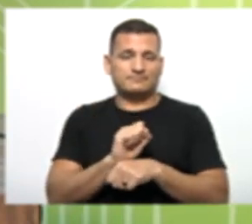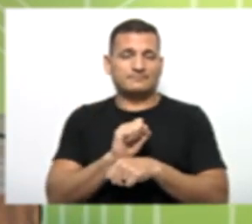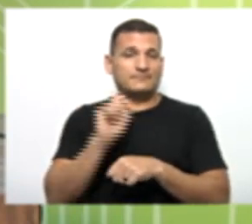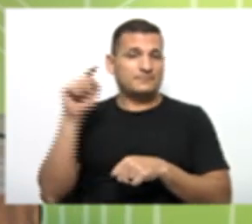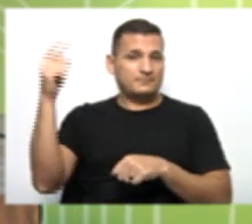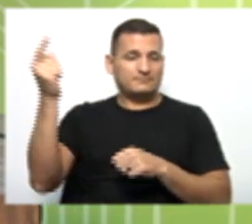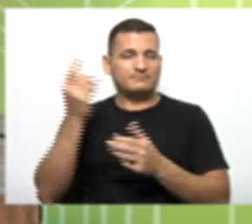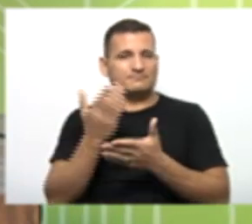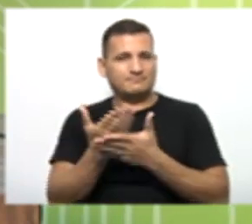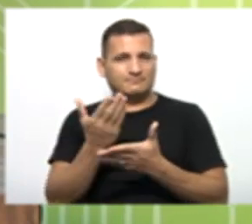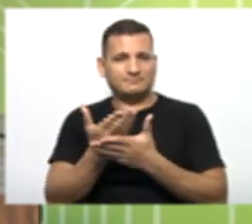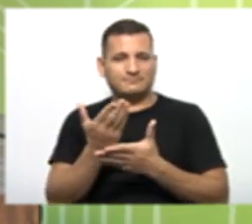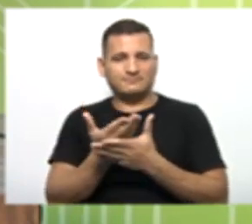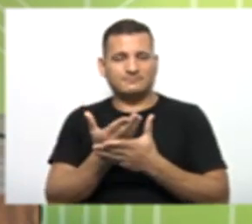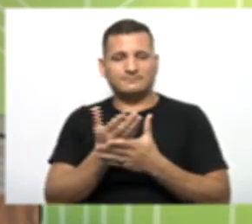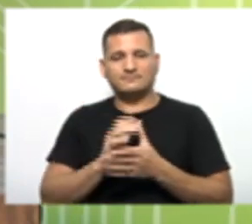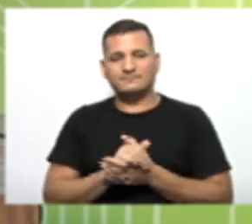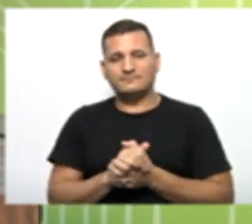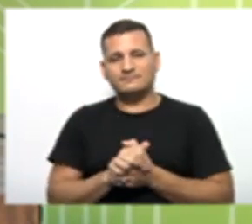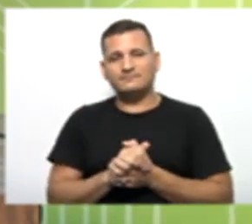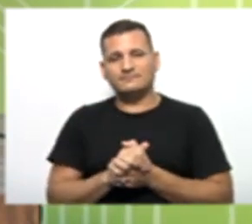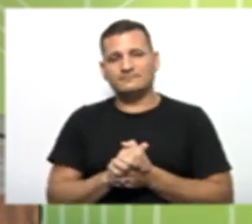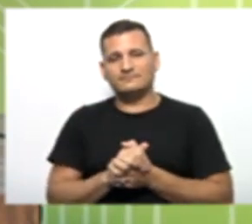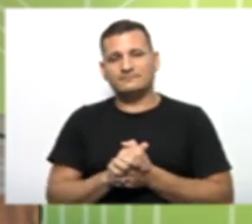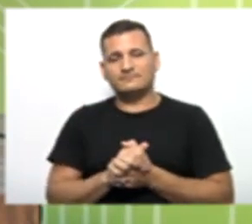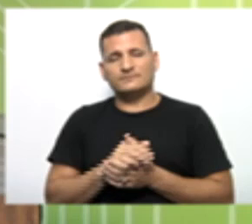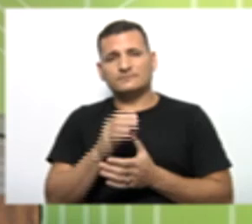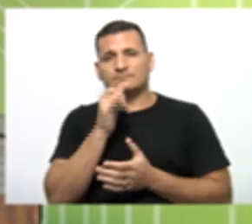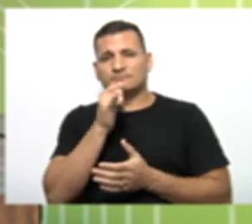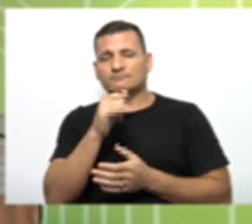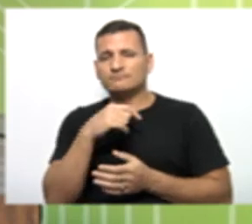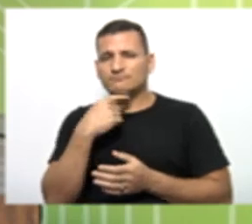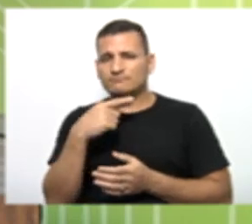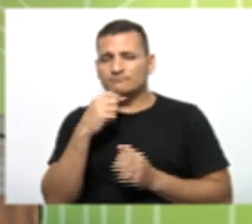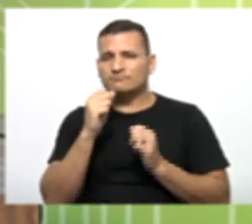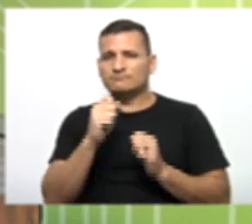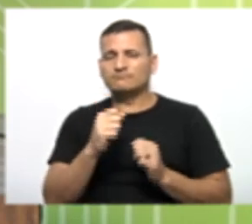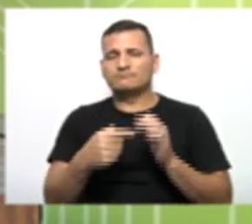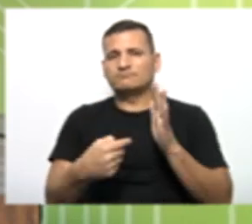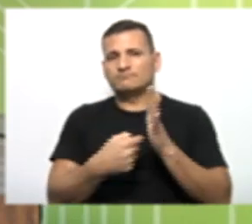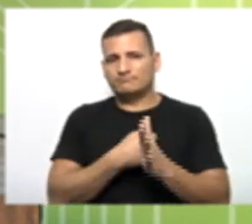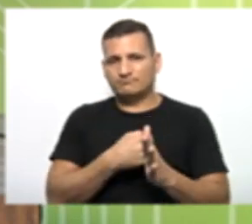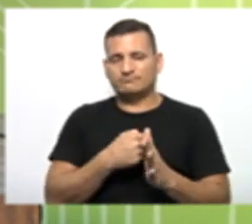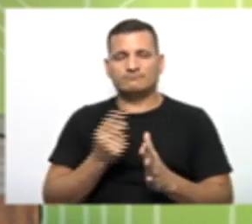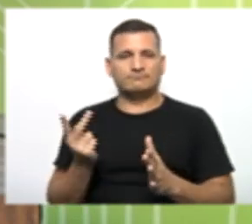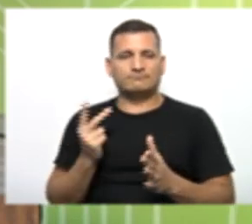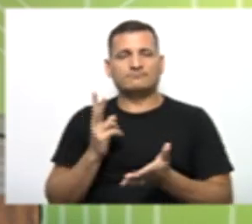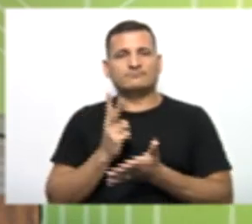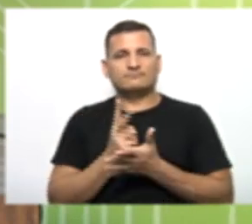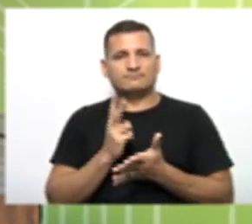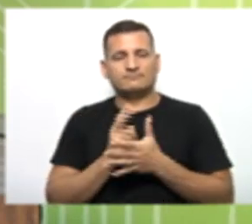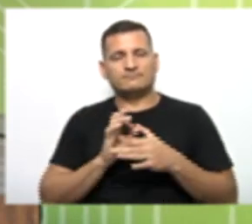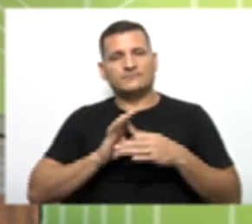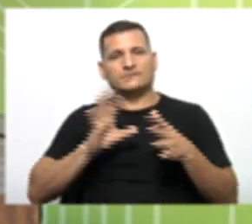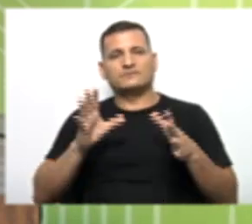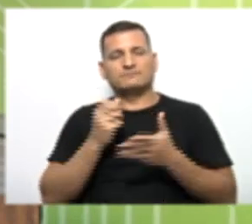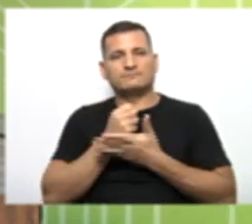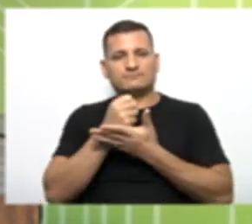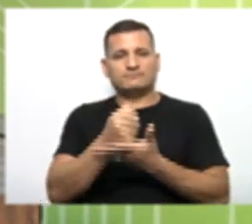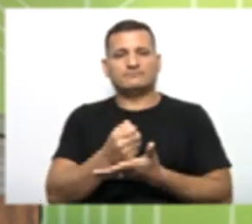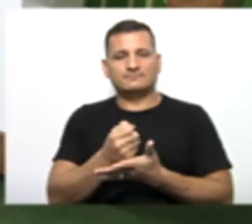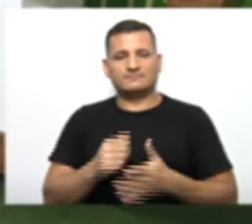aula ansiosamente, e sempre que vocês tiverem alguma dúvida, podem perguntar, que nós sempre estaremos aqui disponíveis para